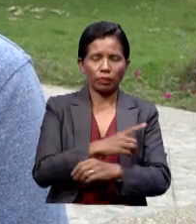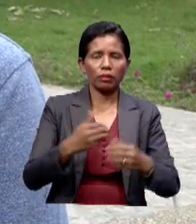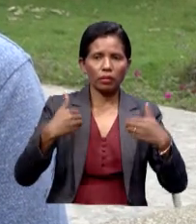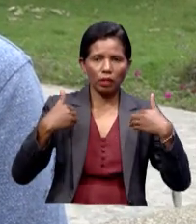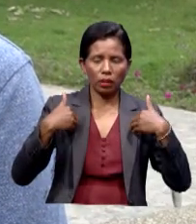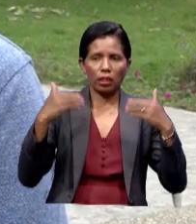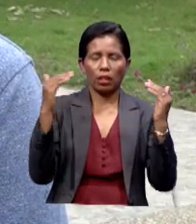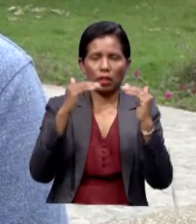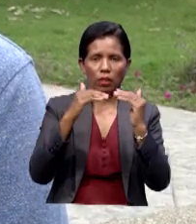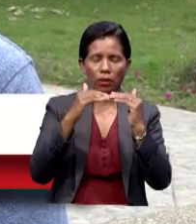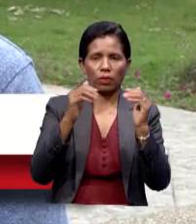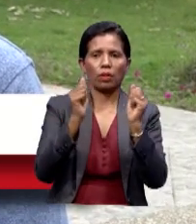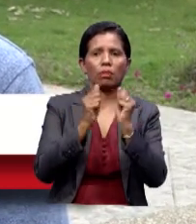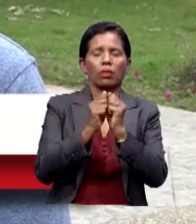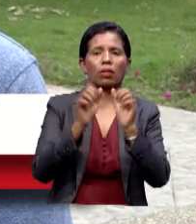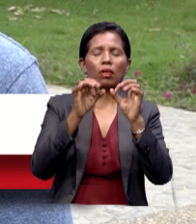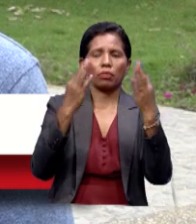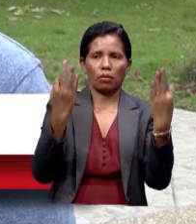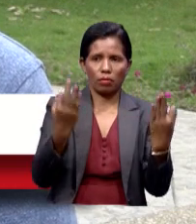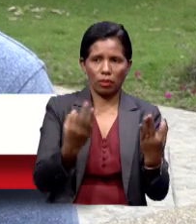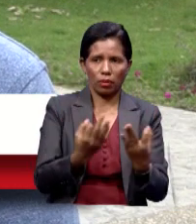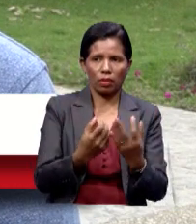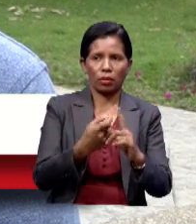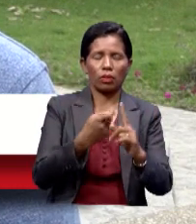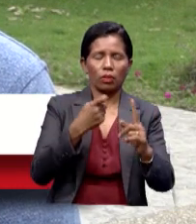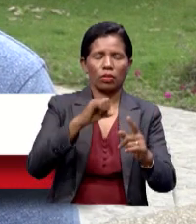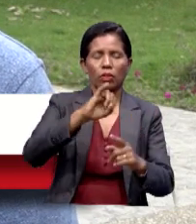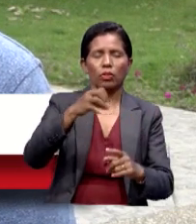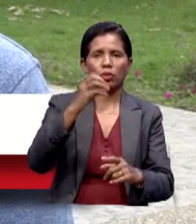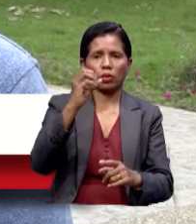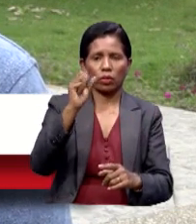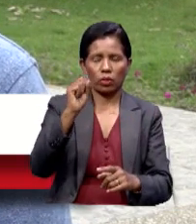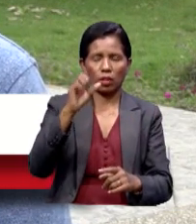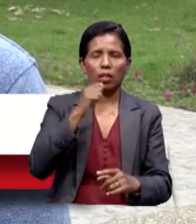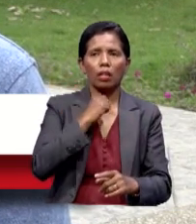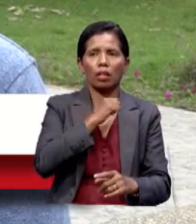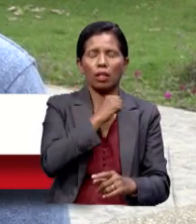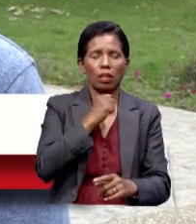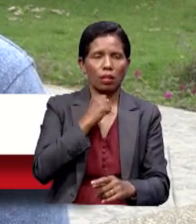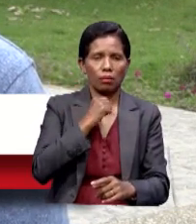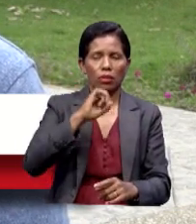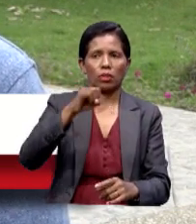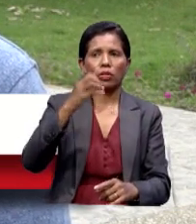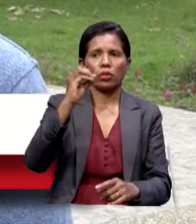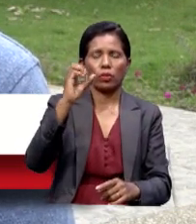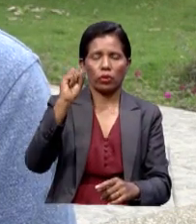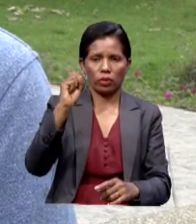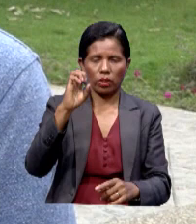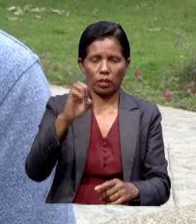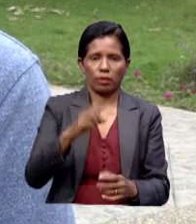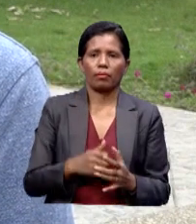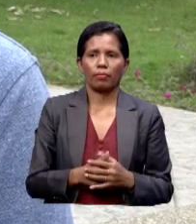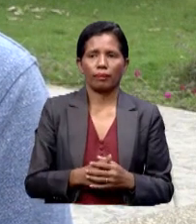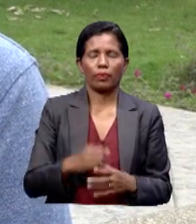entre família José Monsenhor José António nesse vigário geral arquidiocese Ninian